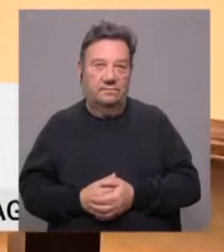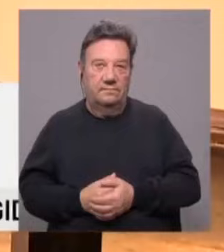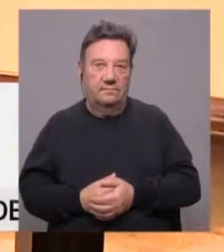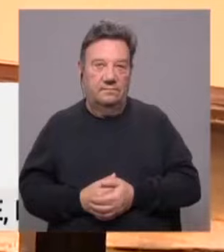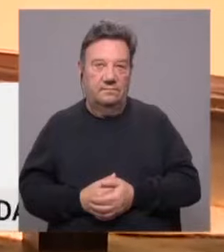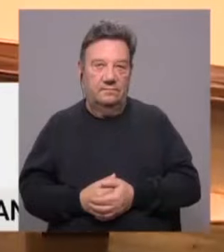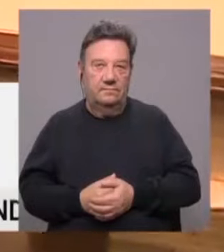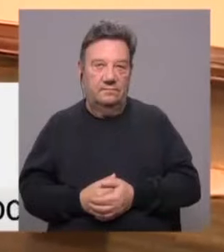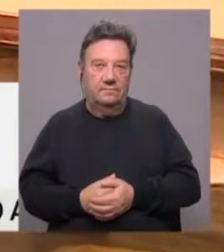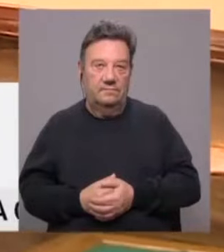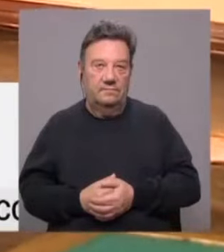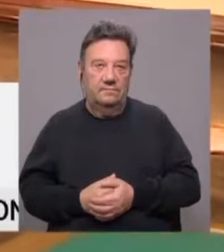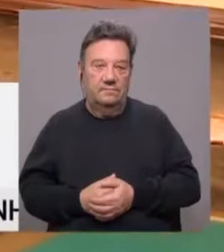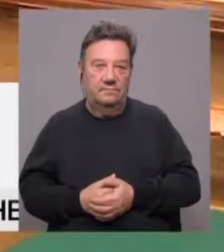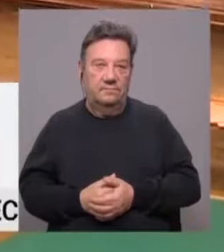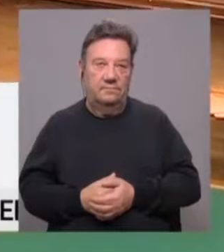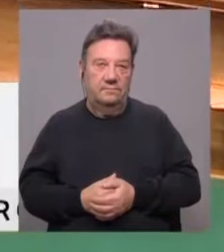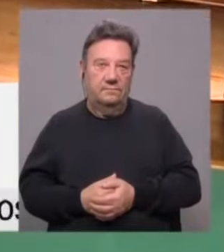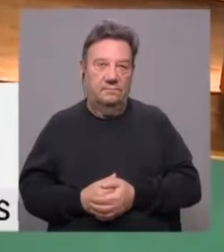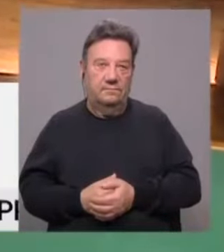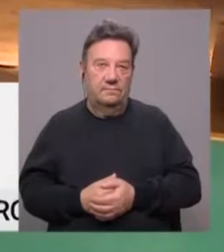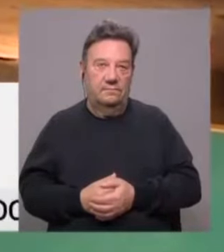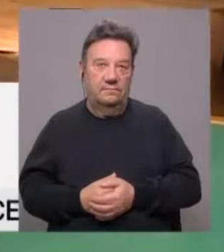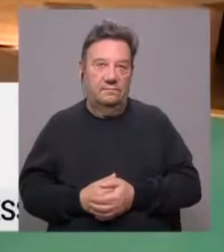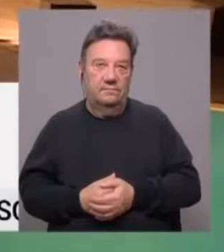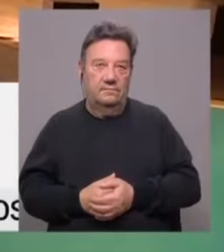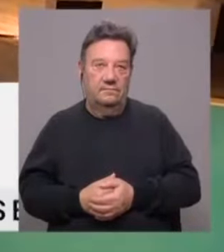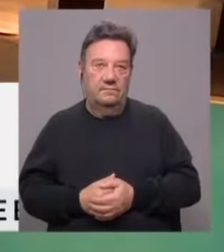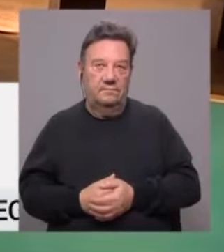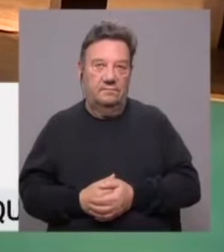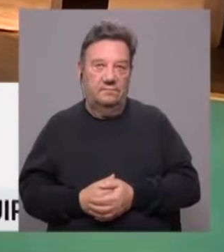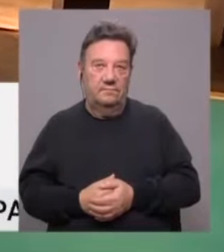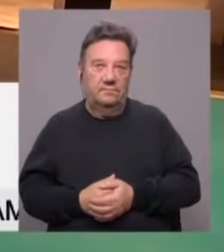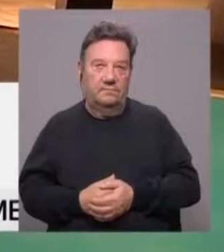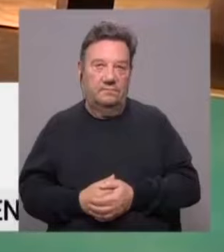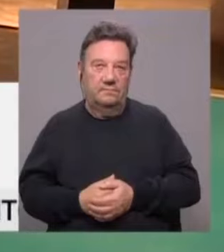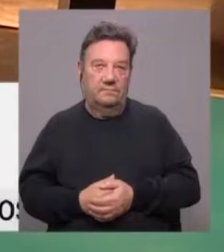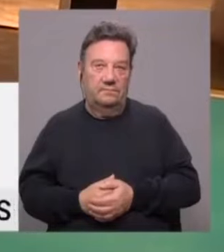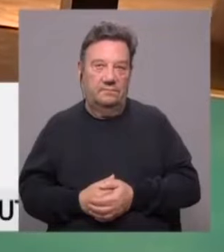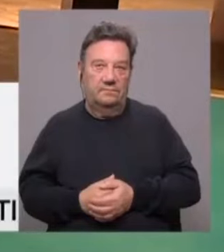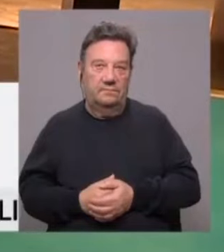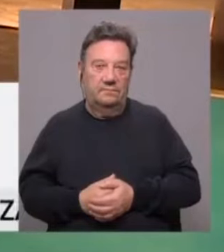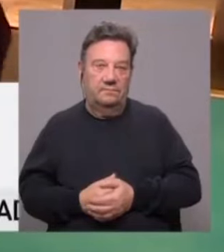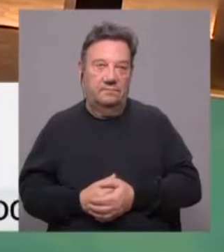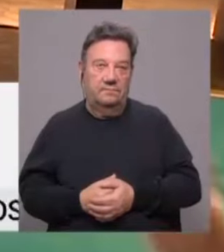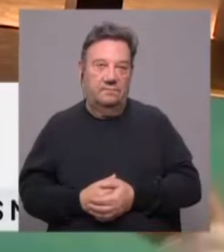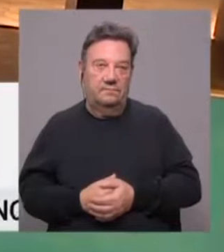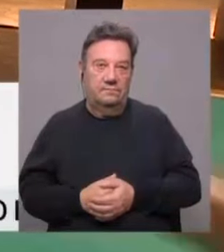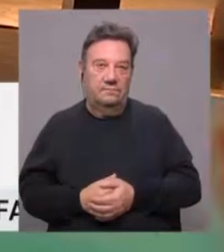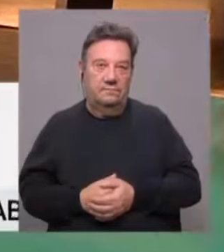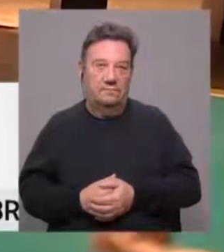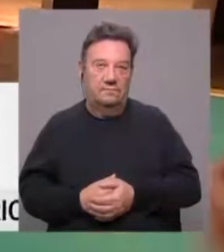os quatro U's do nosso cabaré. Frufru e Lulu com Petronella!